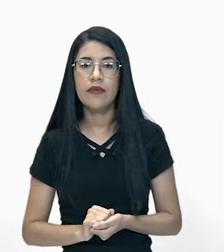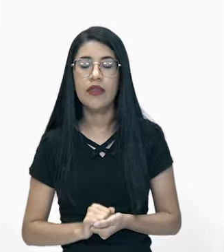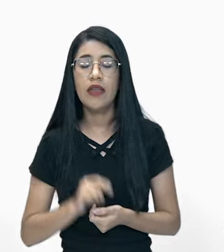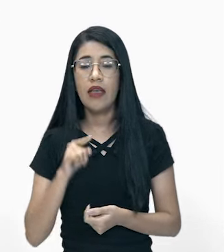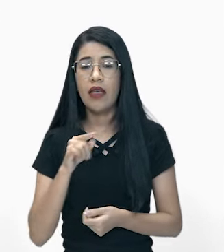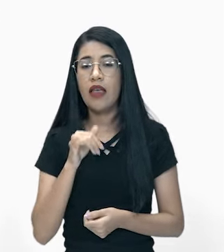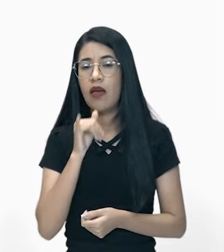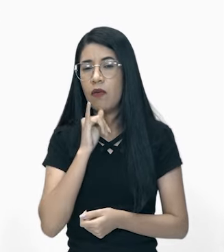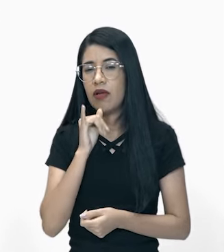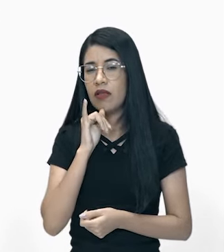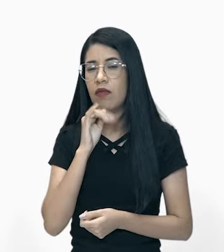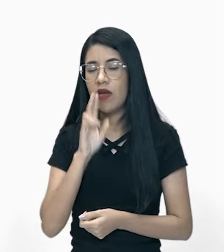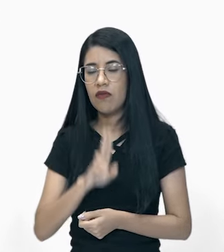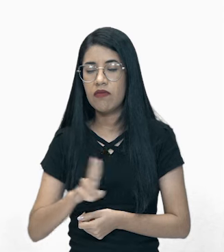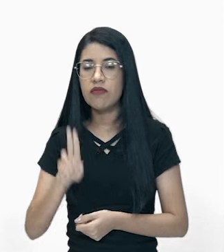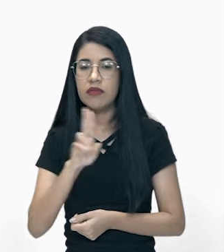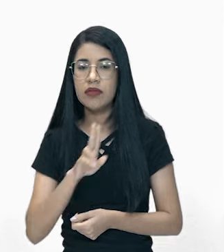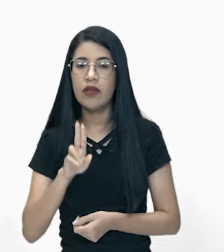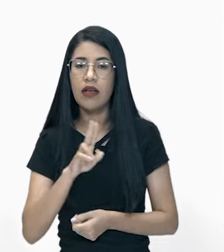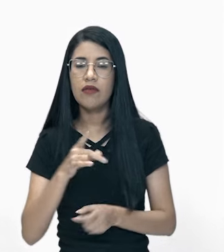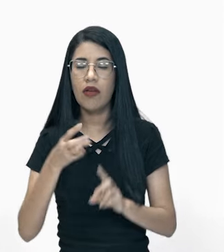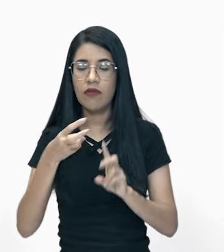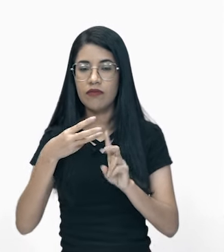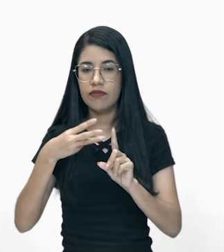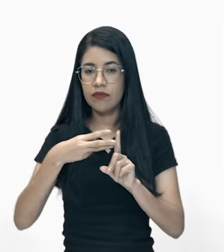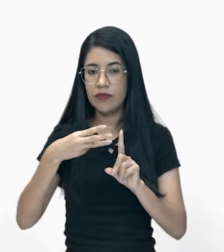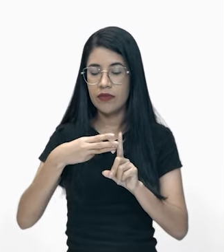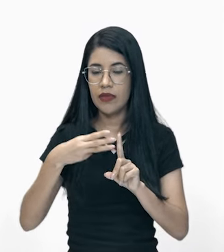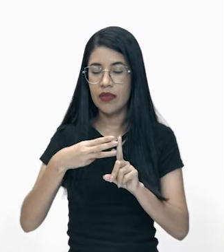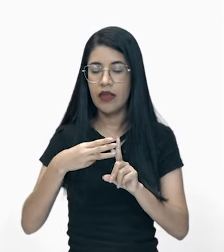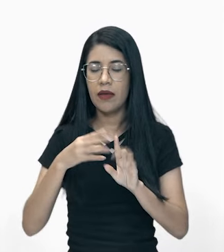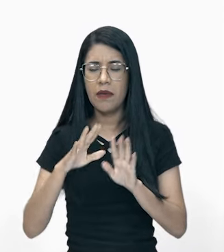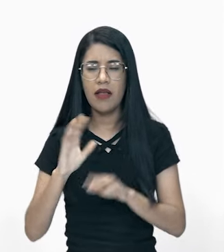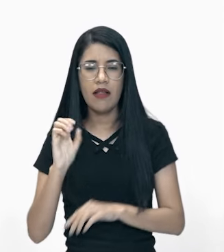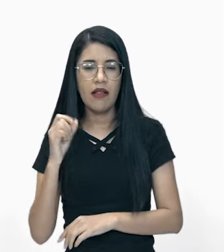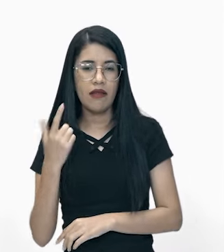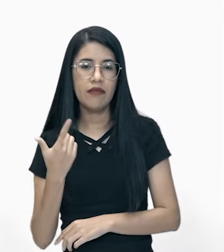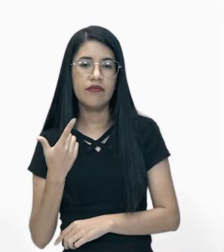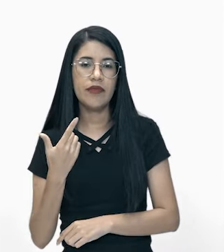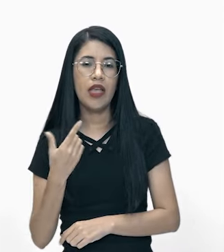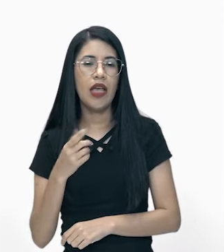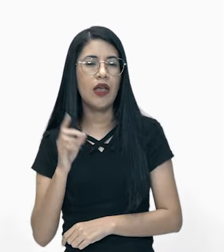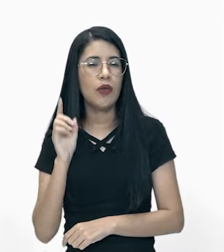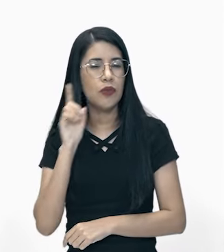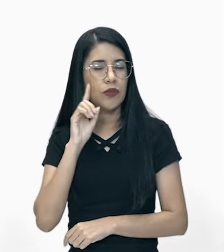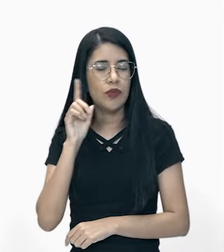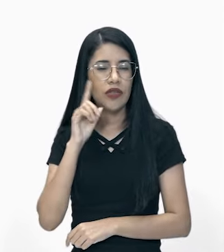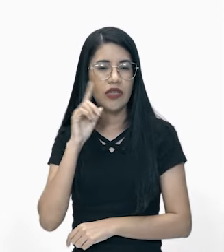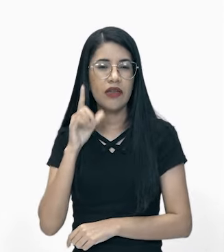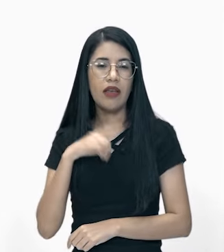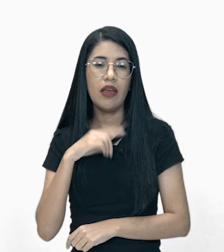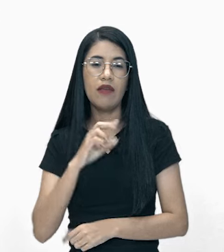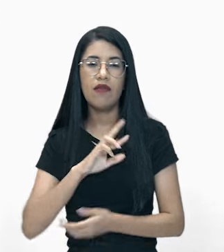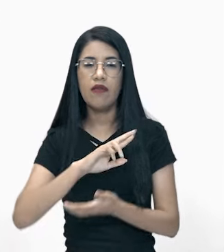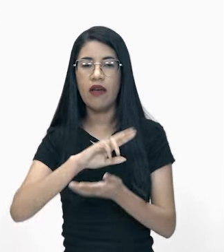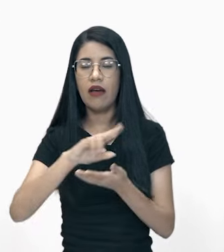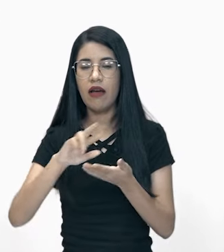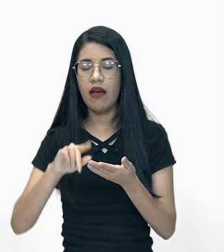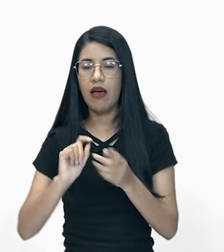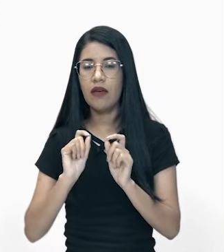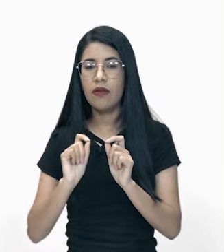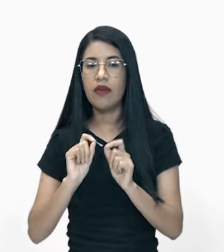das aplicações que é o Bluetooth. Claro que muitas das vezes do nosso cotidiano nós temos o quê?